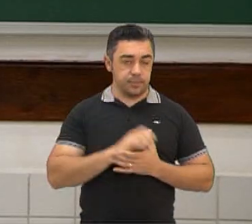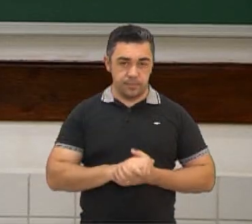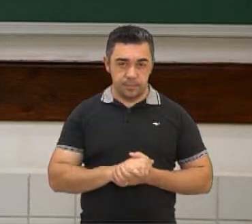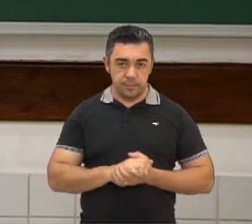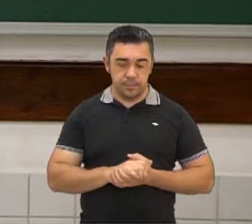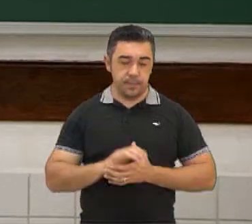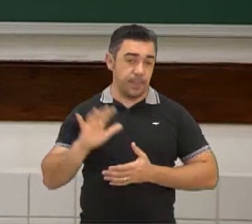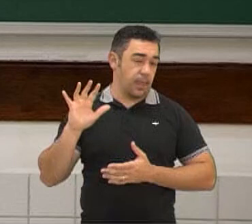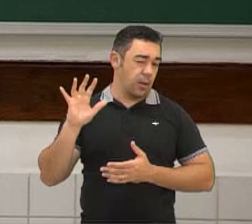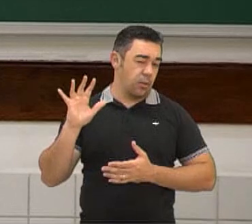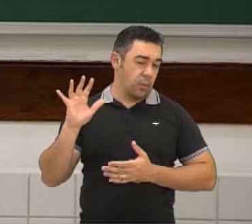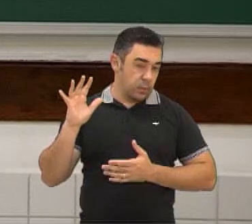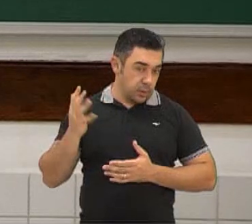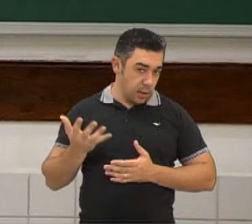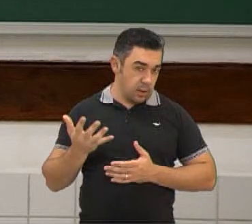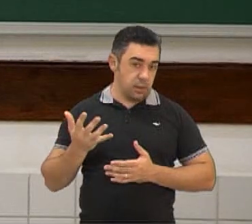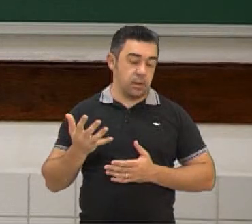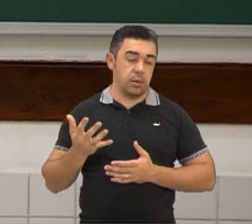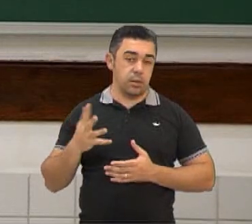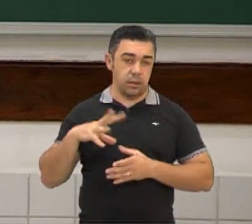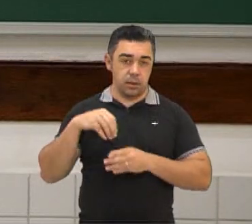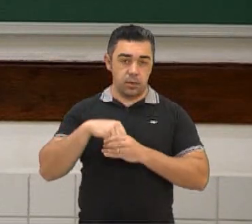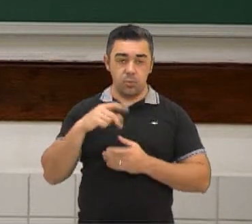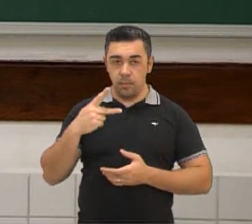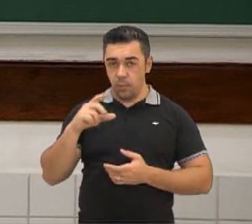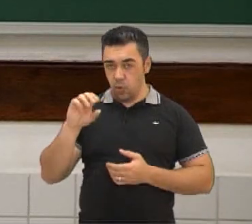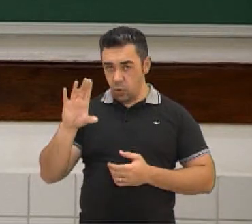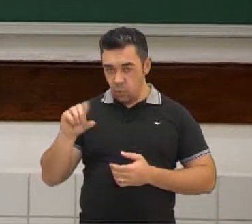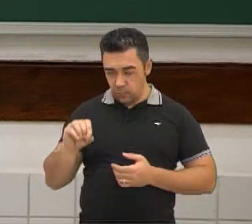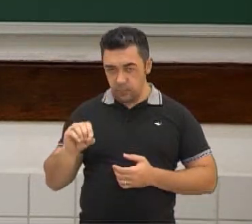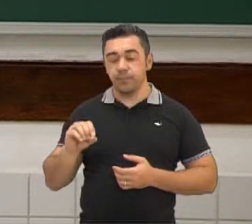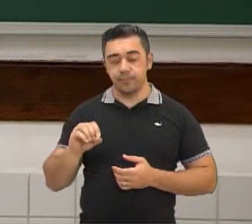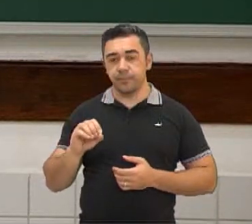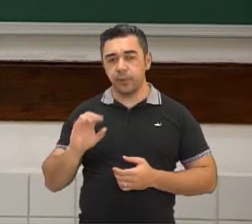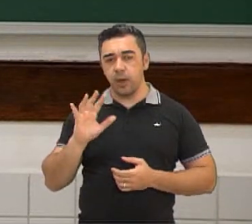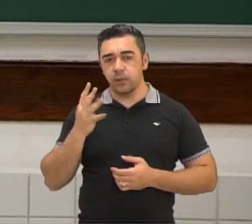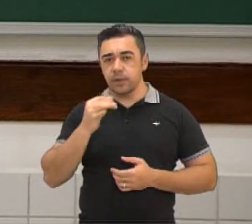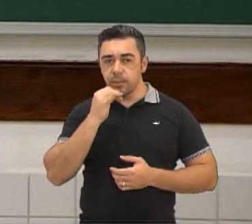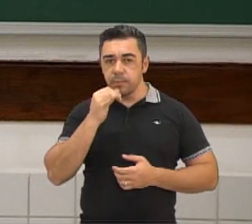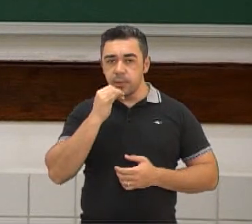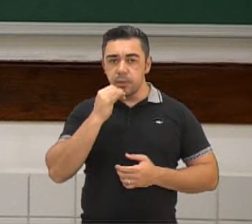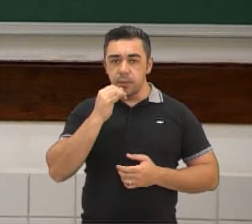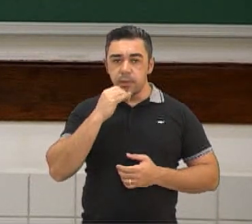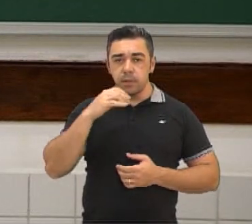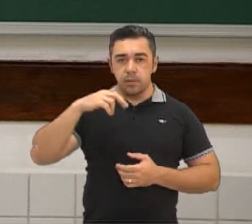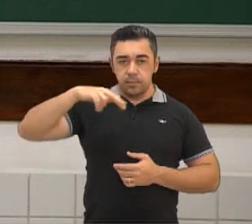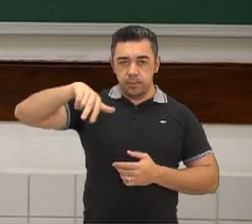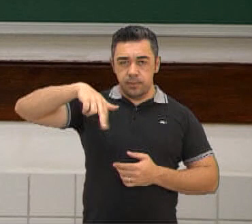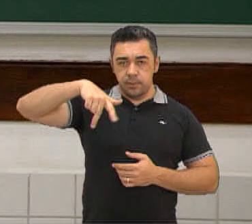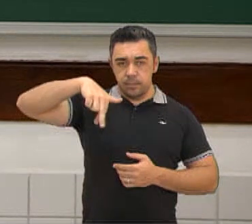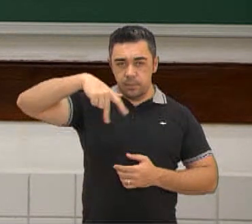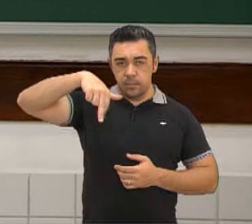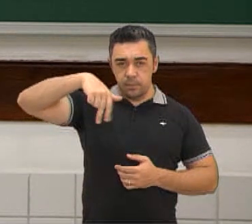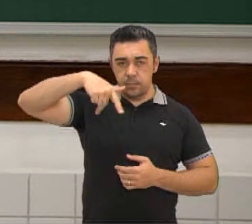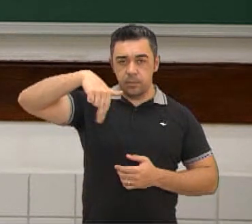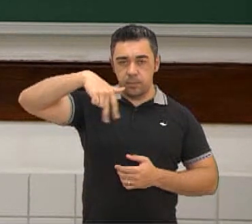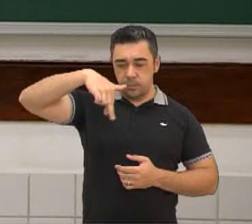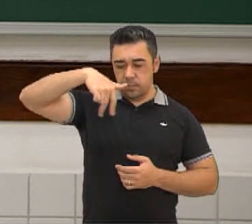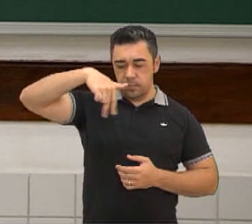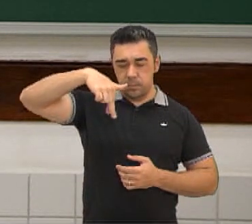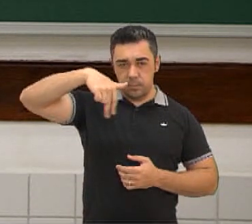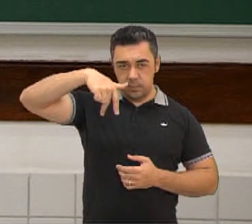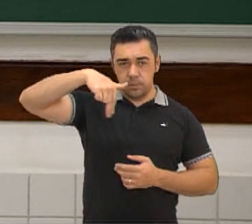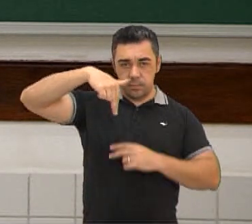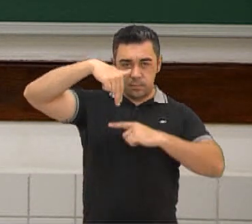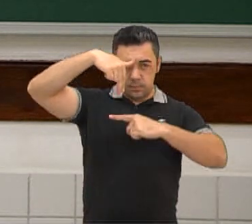muito comum acontecer no polo aquático? Como eu falei para vocês, para ficar flutuando e na posição